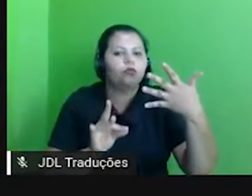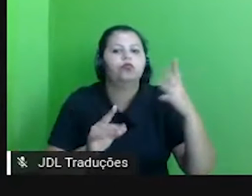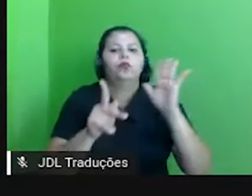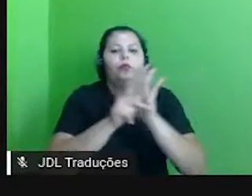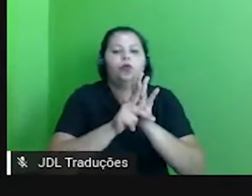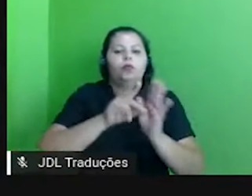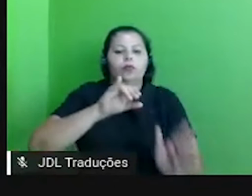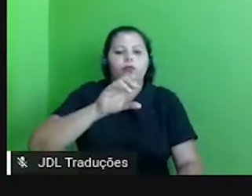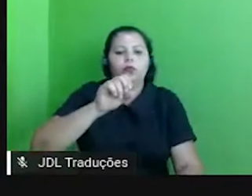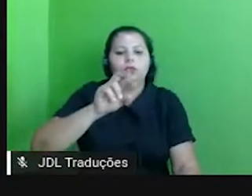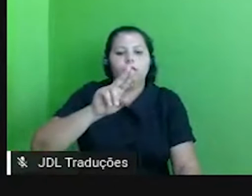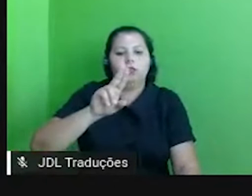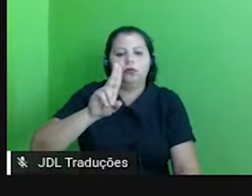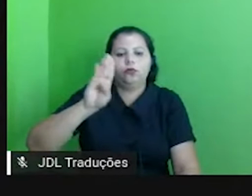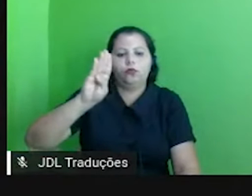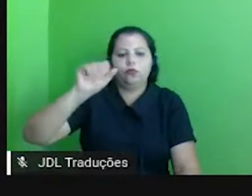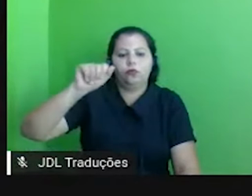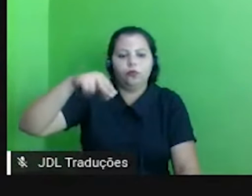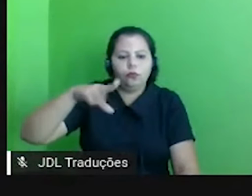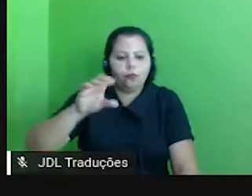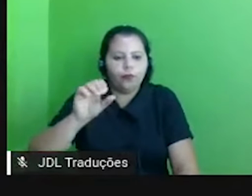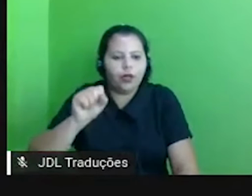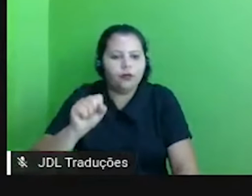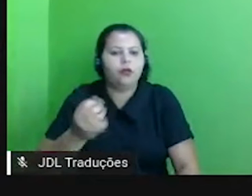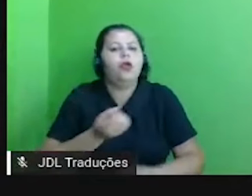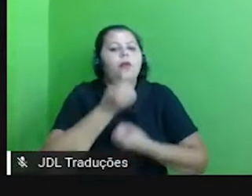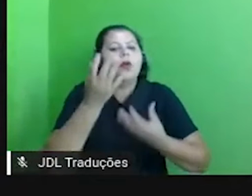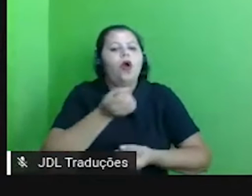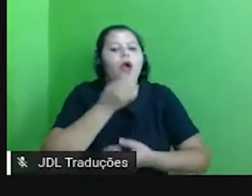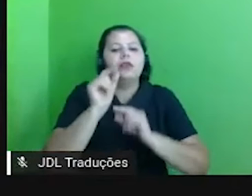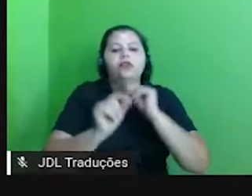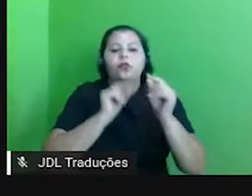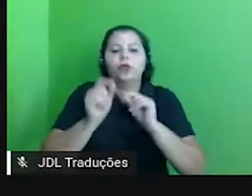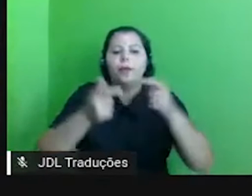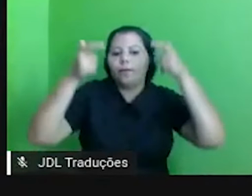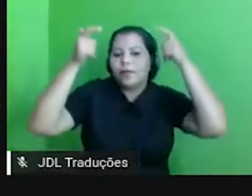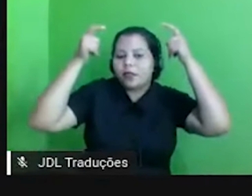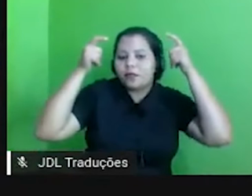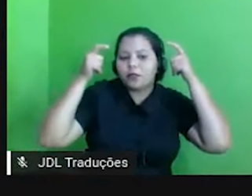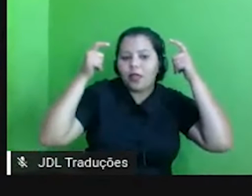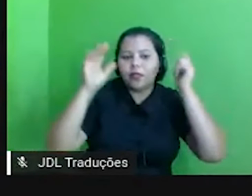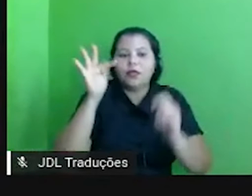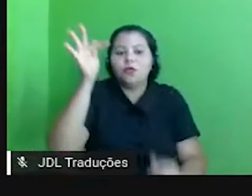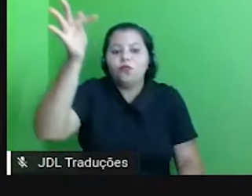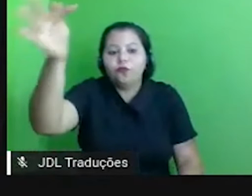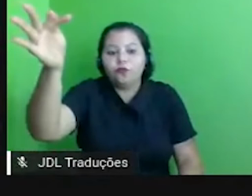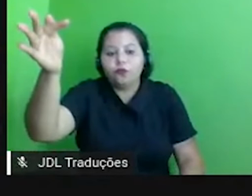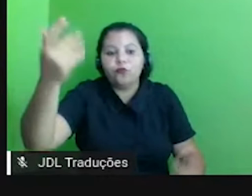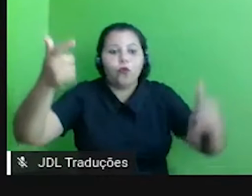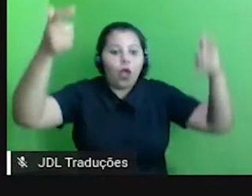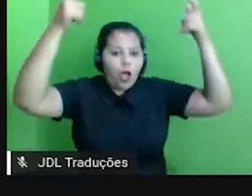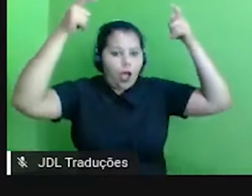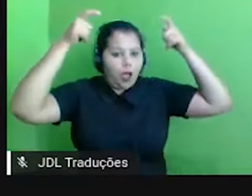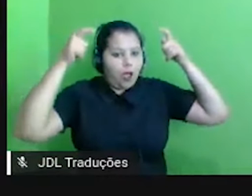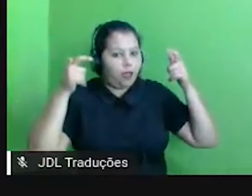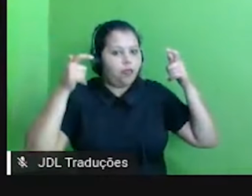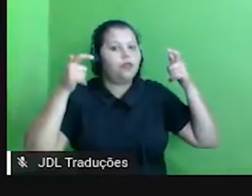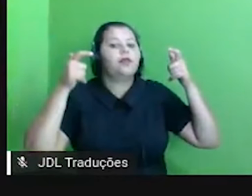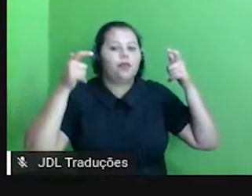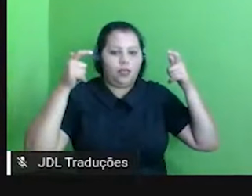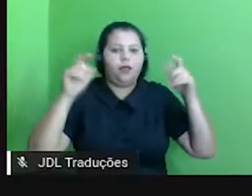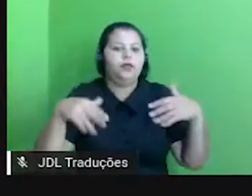muito poética que ela fala é princesa que mais tarde se tornaram rainhas e aí a gente já dá para ter uma um pouco da